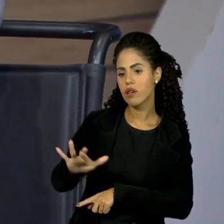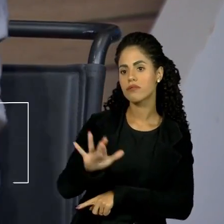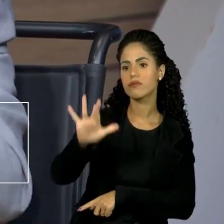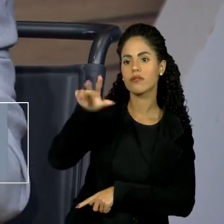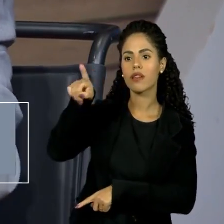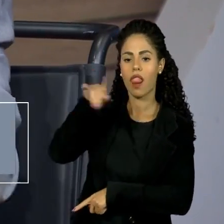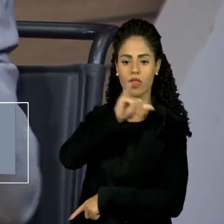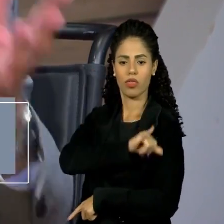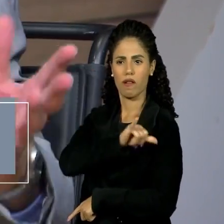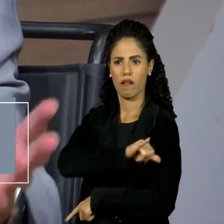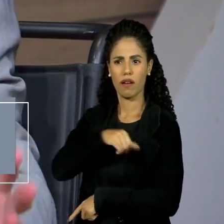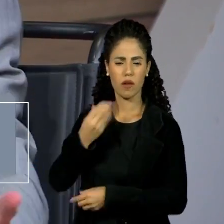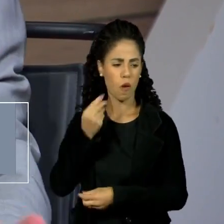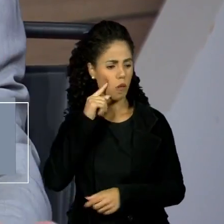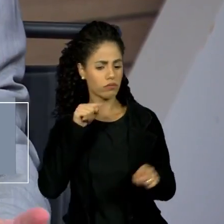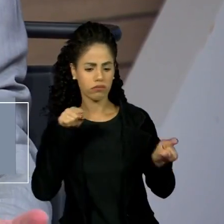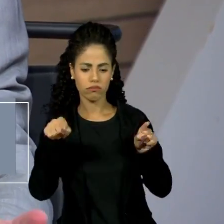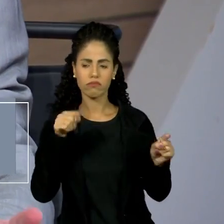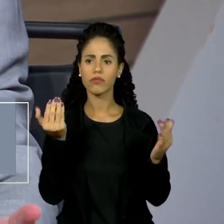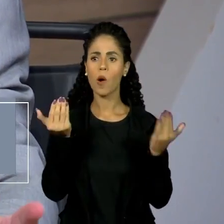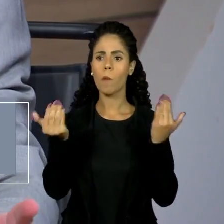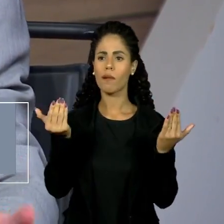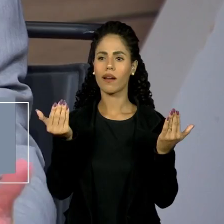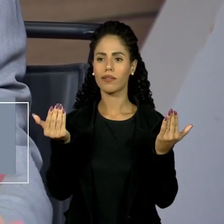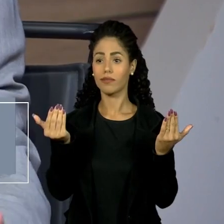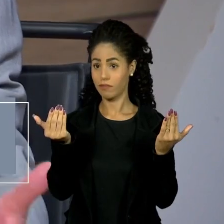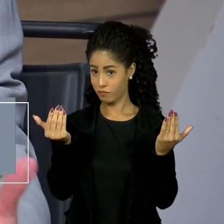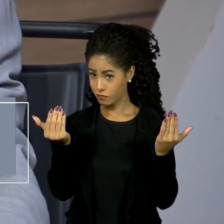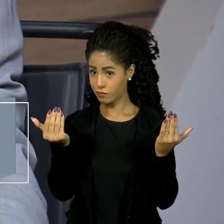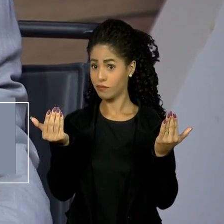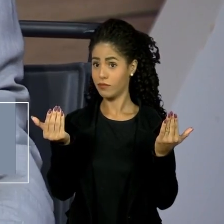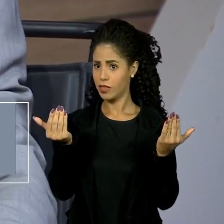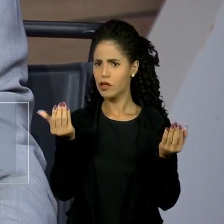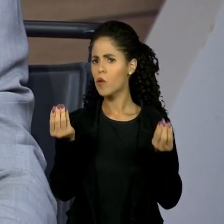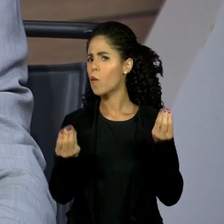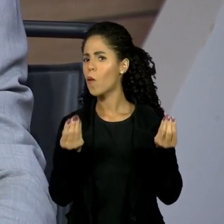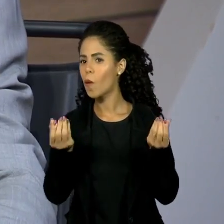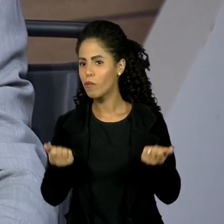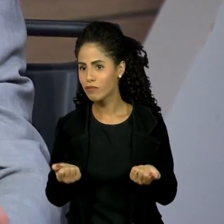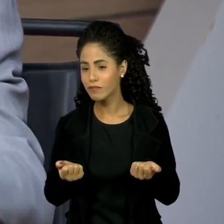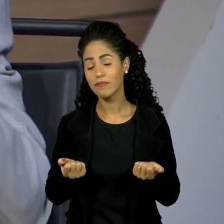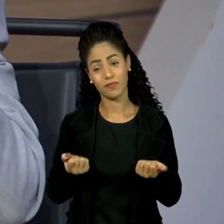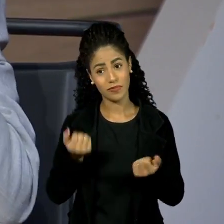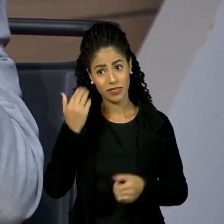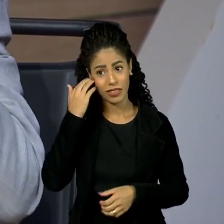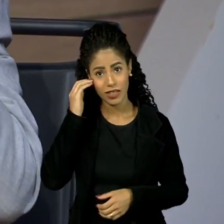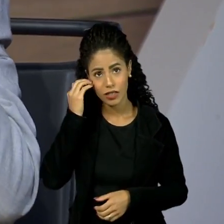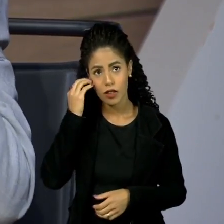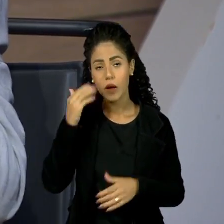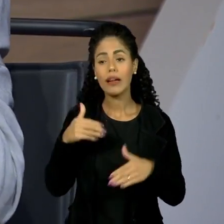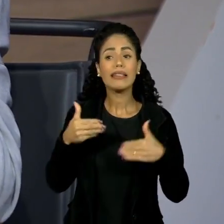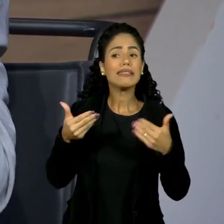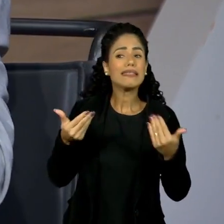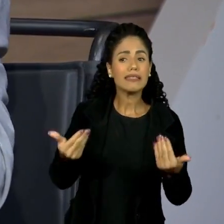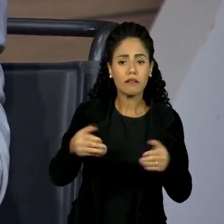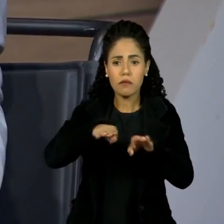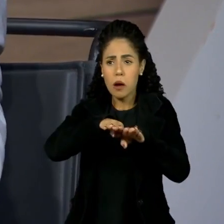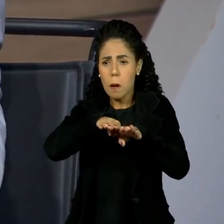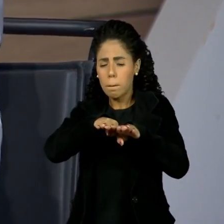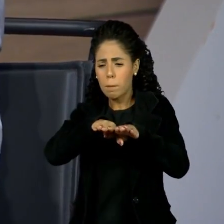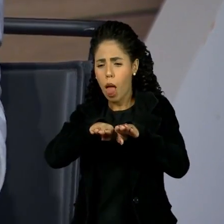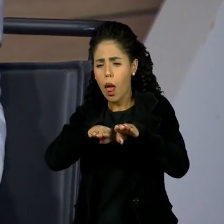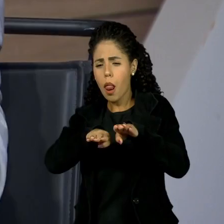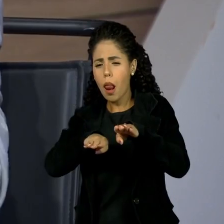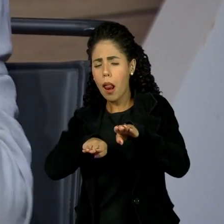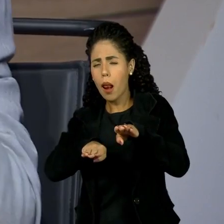ou de São Conrado, o metro quadrado mais alto, mais caro da cidade. Então, essa desigualdade